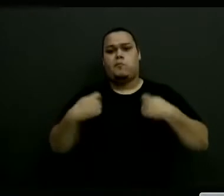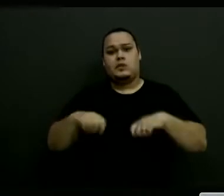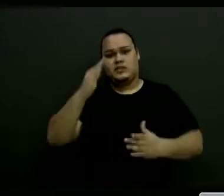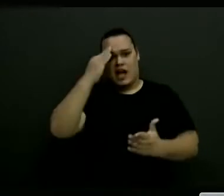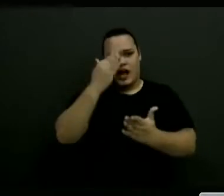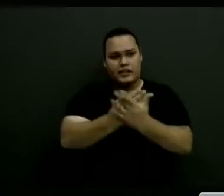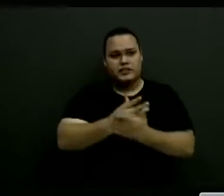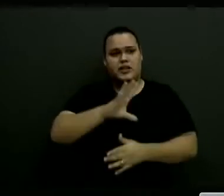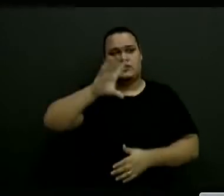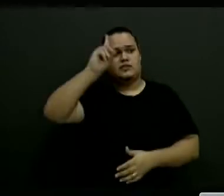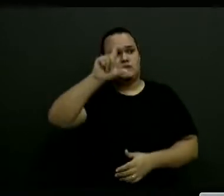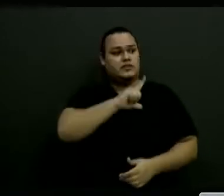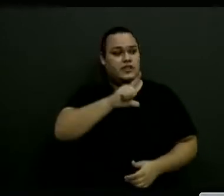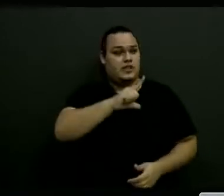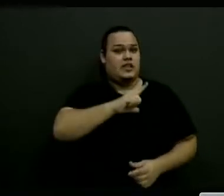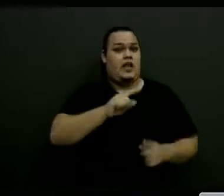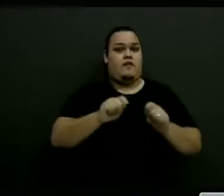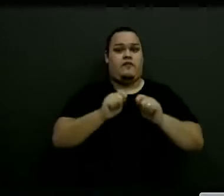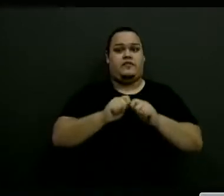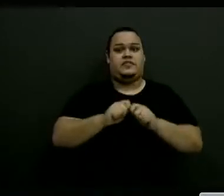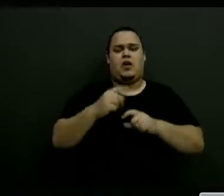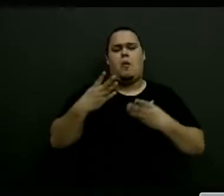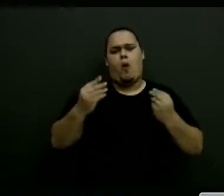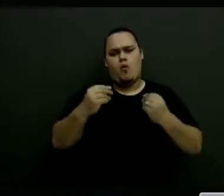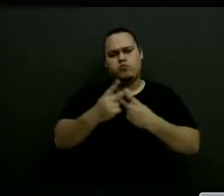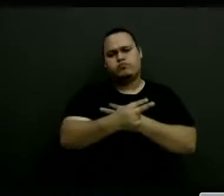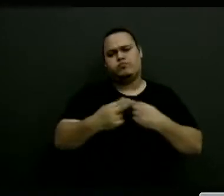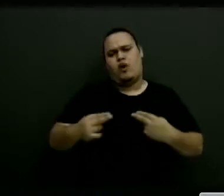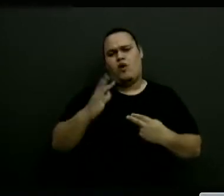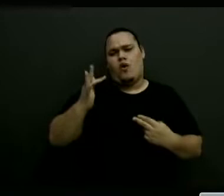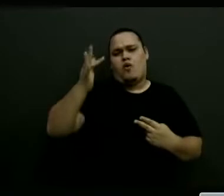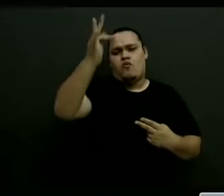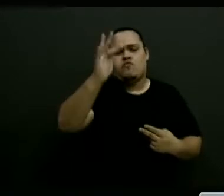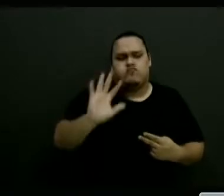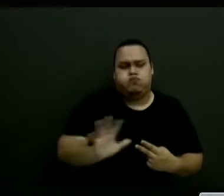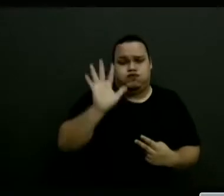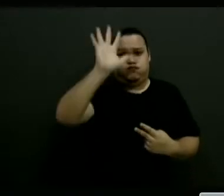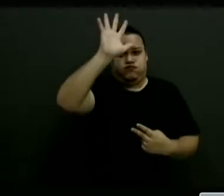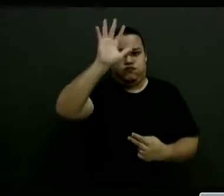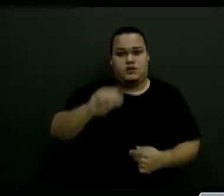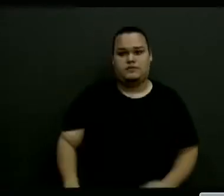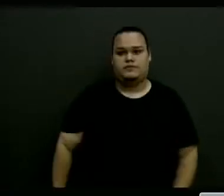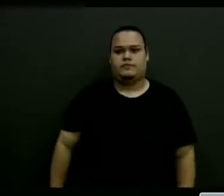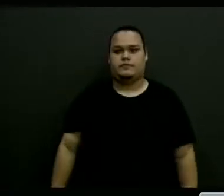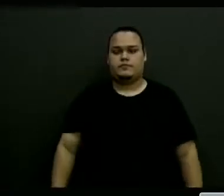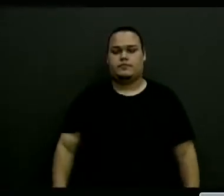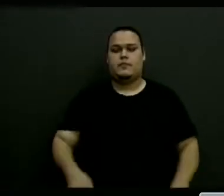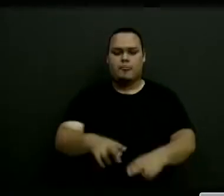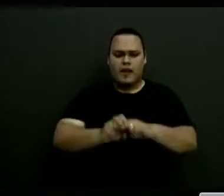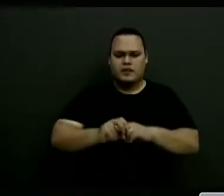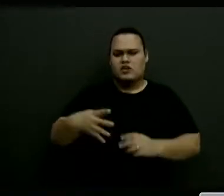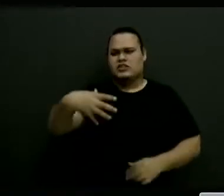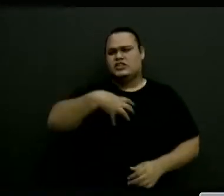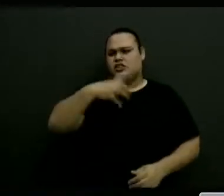mortos e sentando-lhe à direita nos lugares celestiais, acima de todo principado, poder